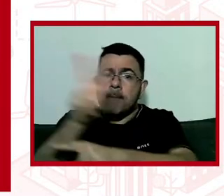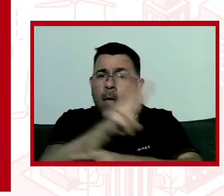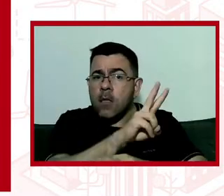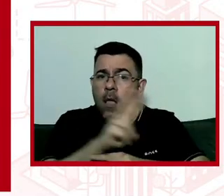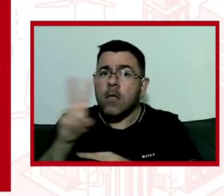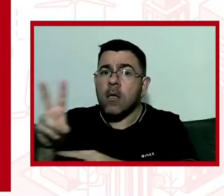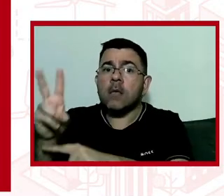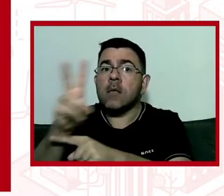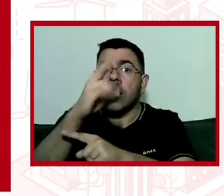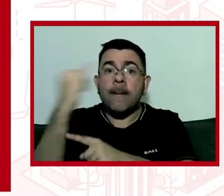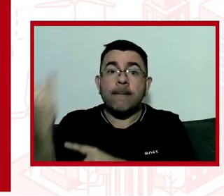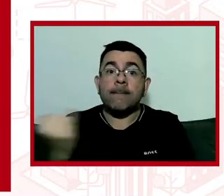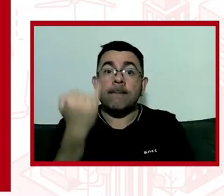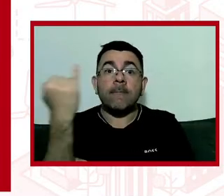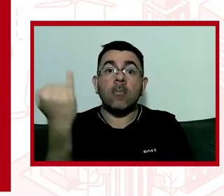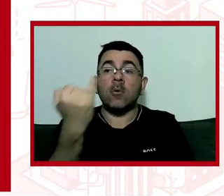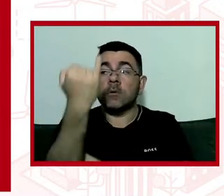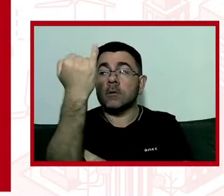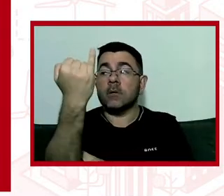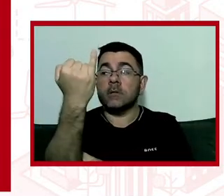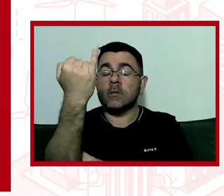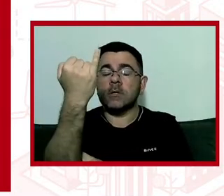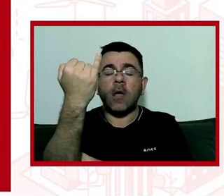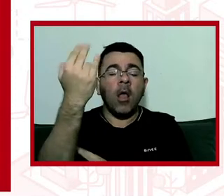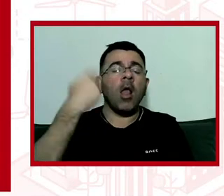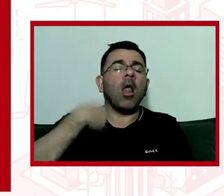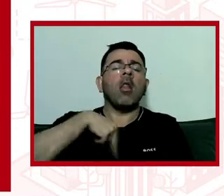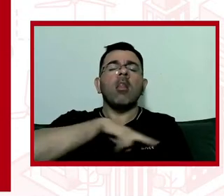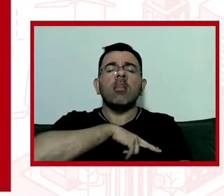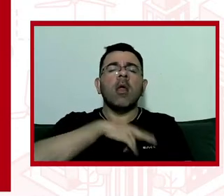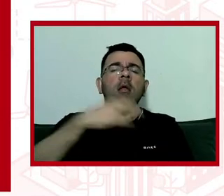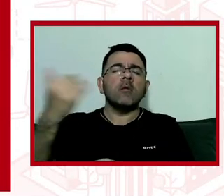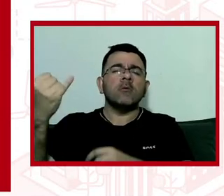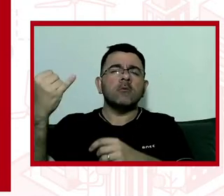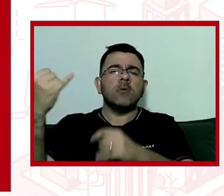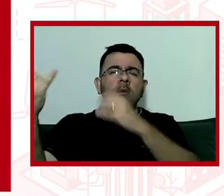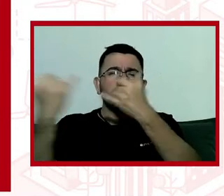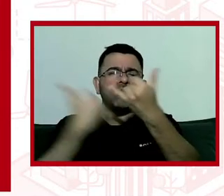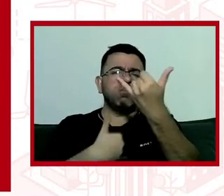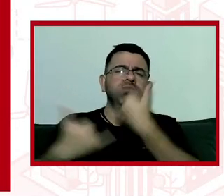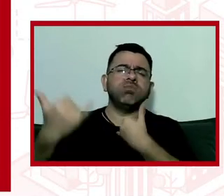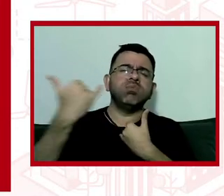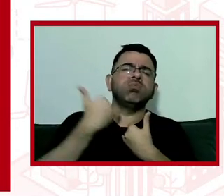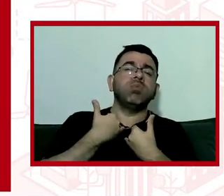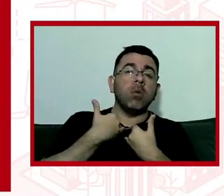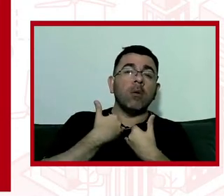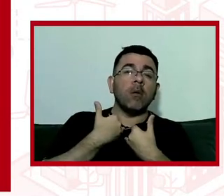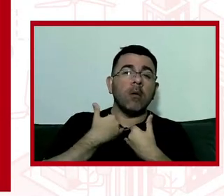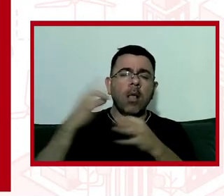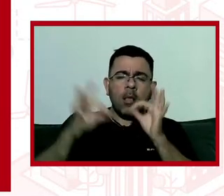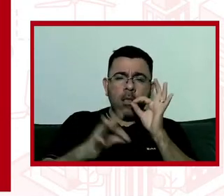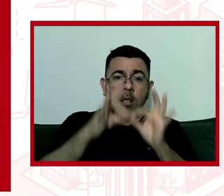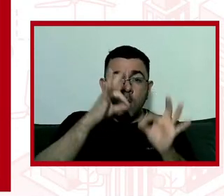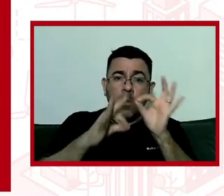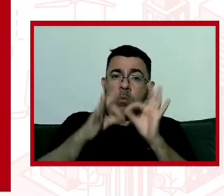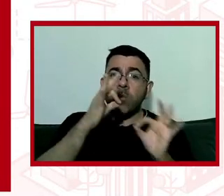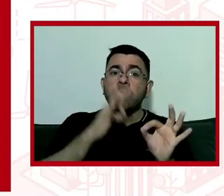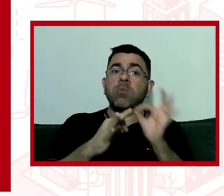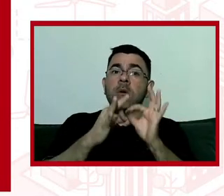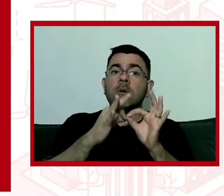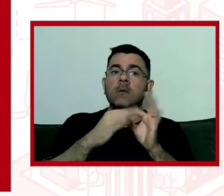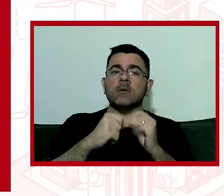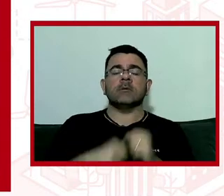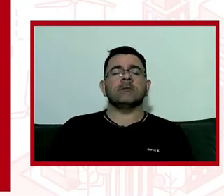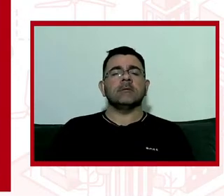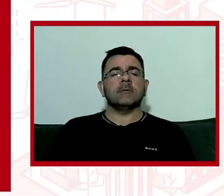fazer fazer essa construção de dado entender que isso nunca vai substituir a capacidade humana de